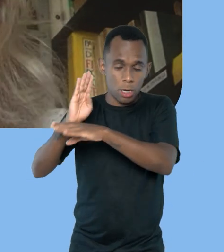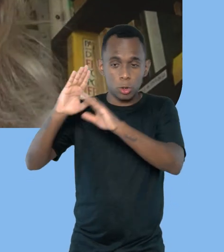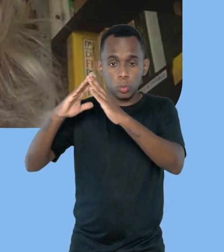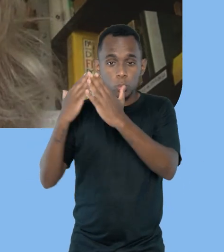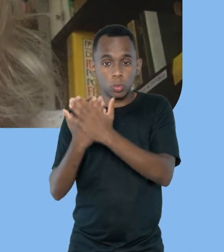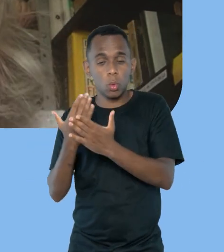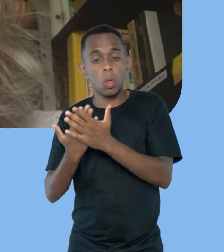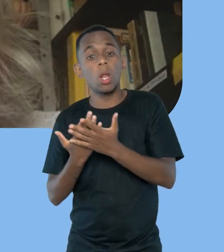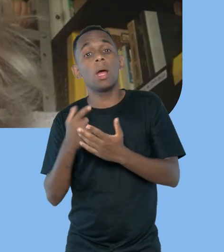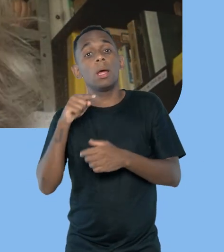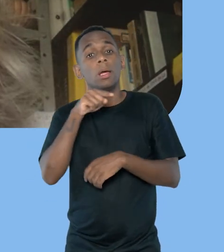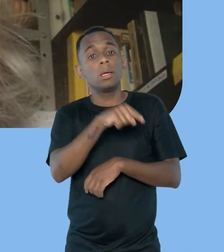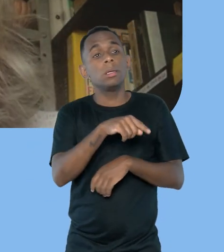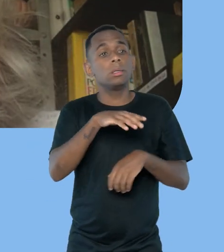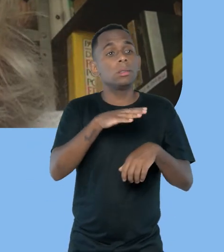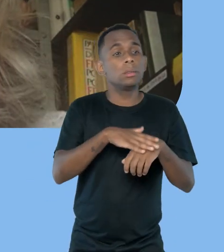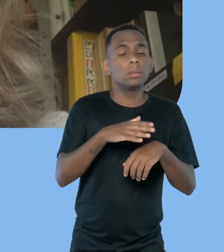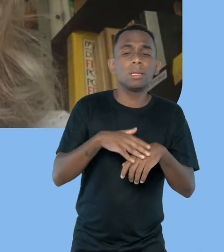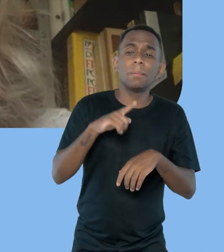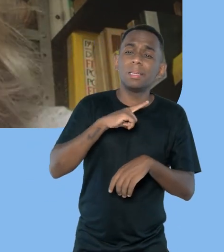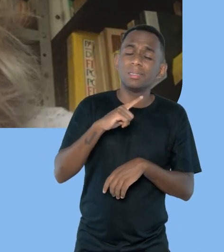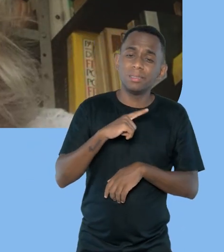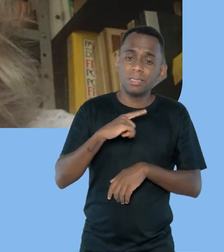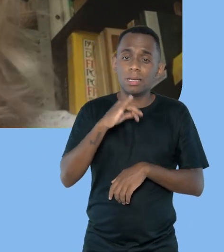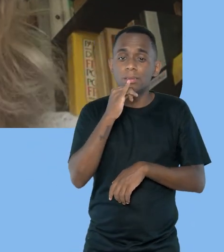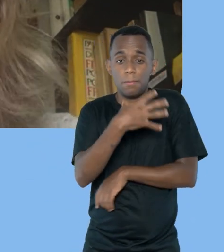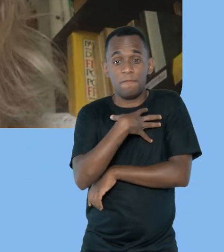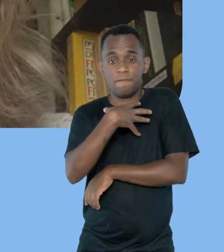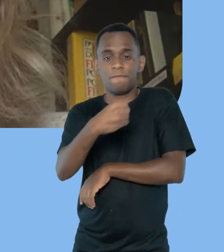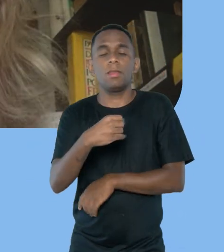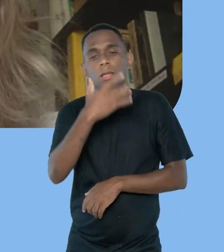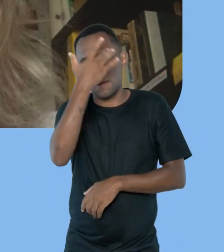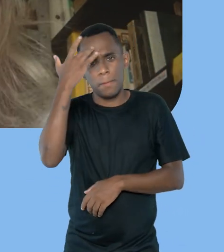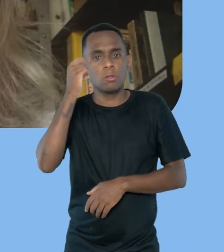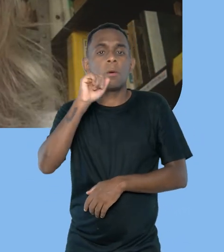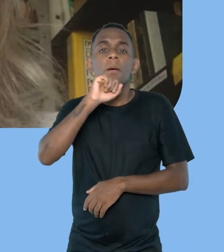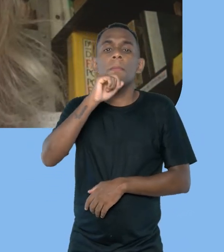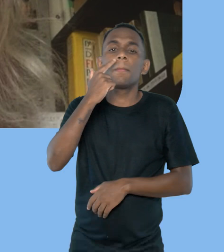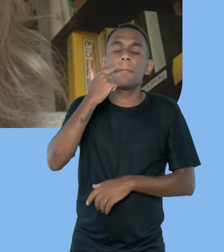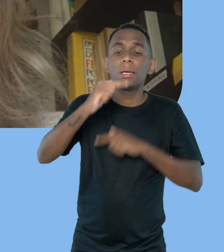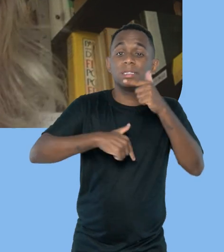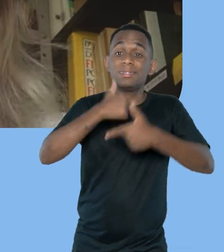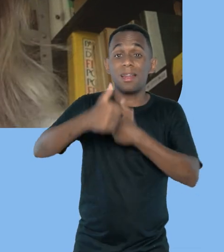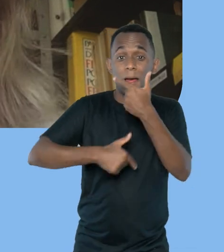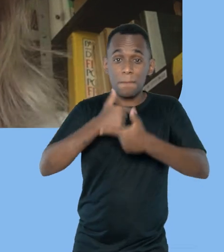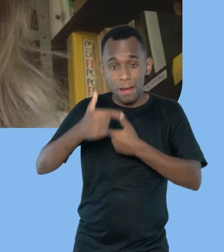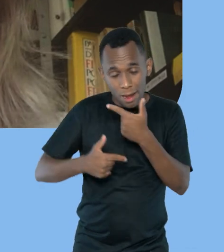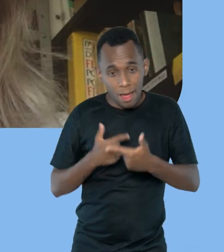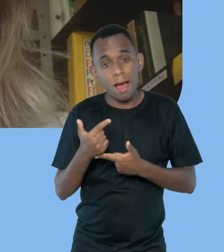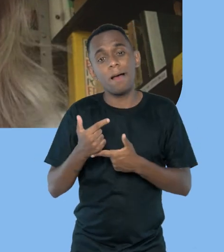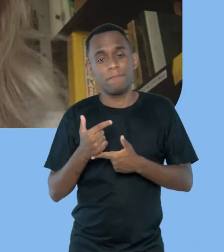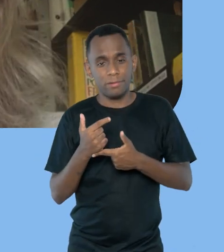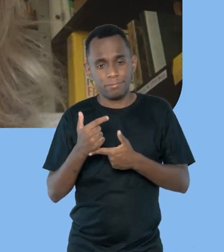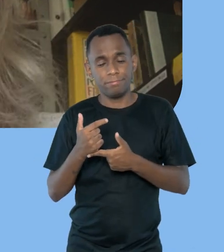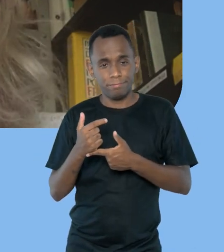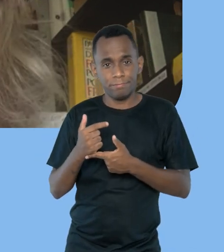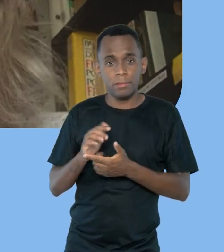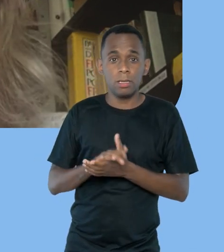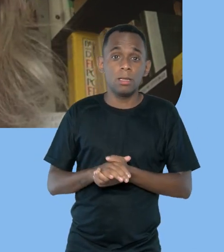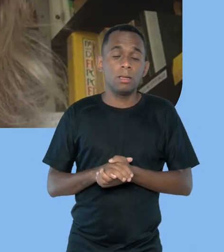escola, em que estudavam filhos dos operários da Manesma, da Fiat.